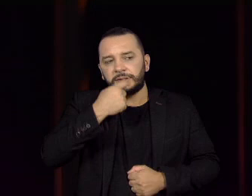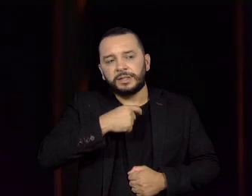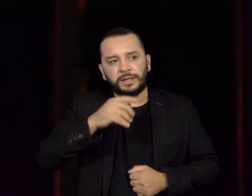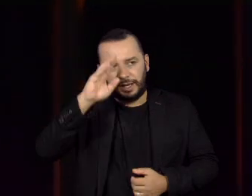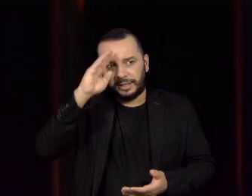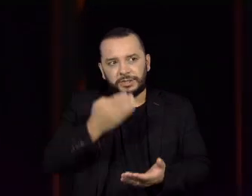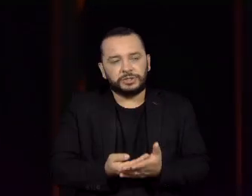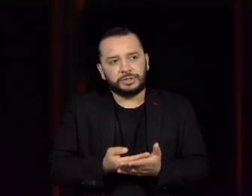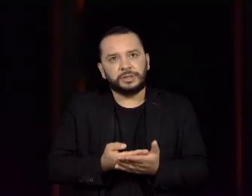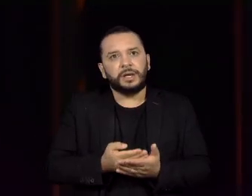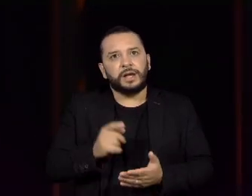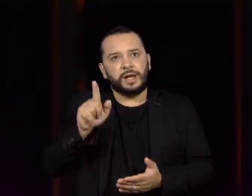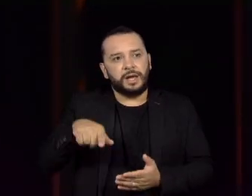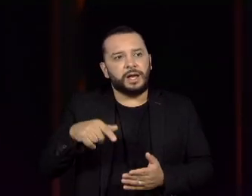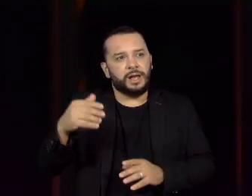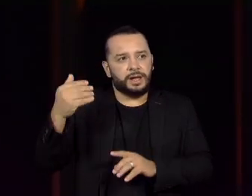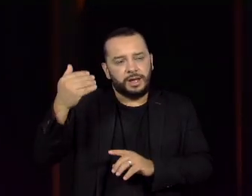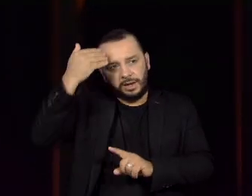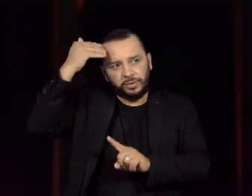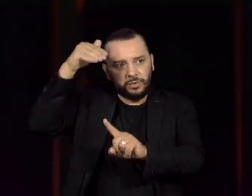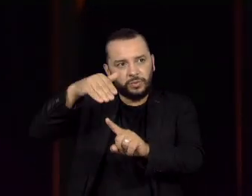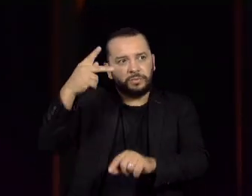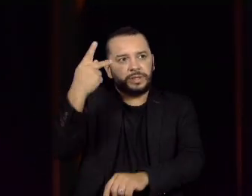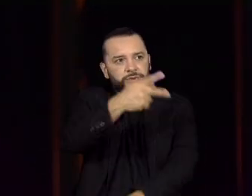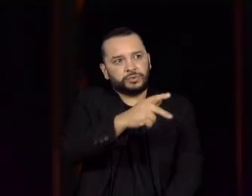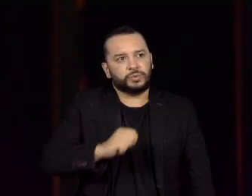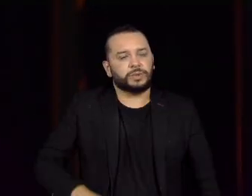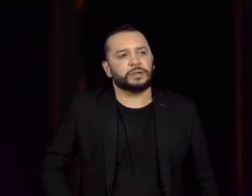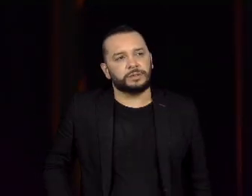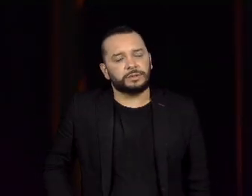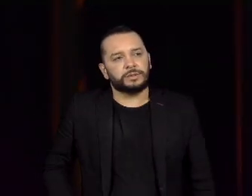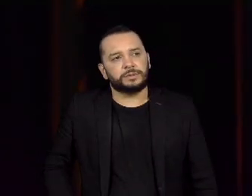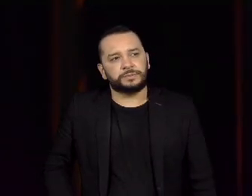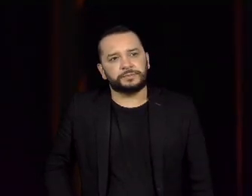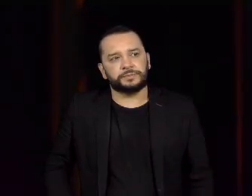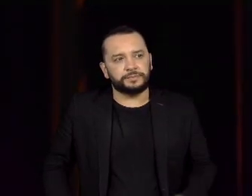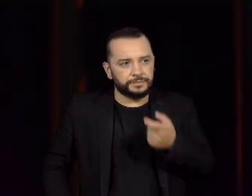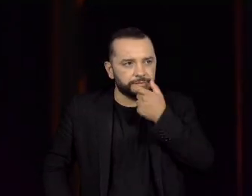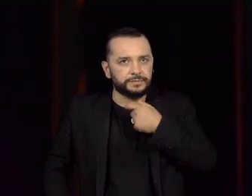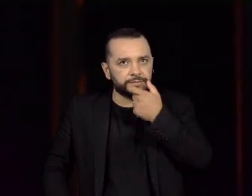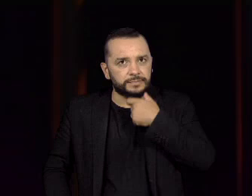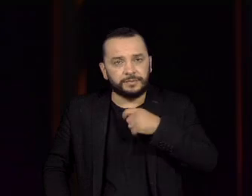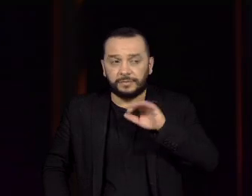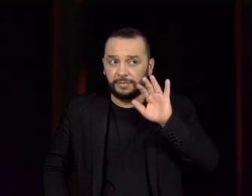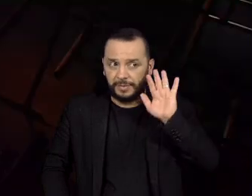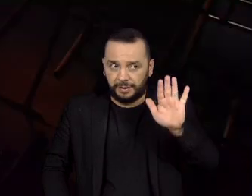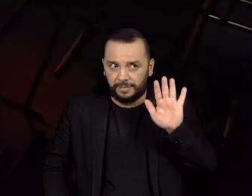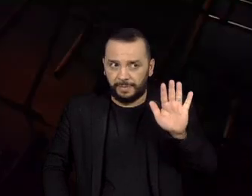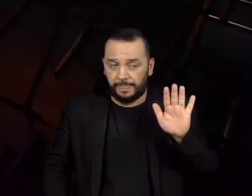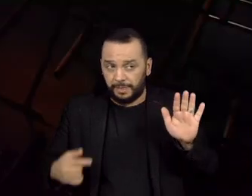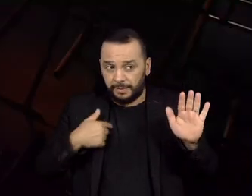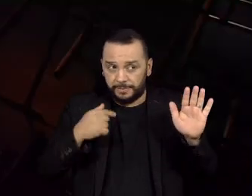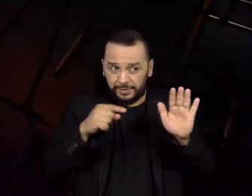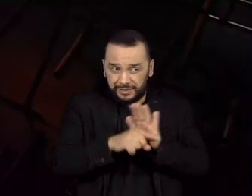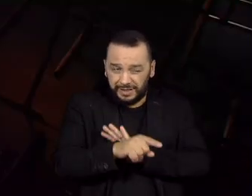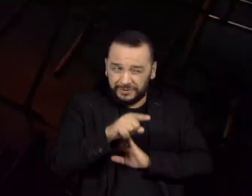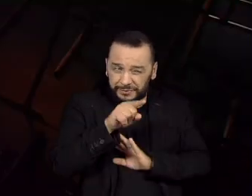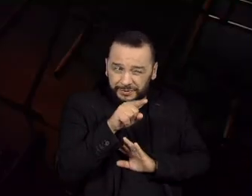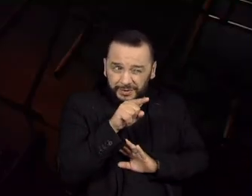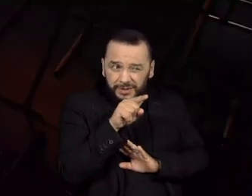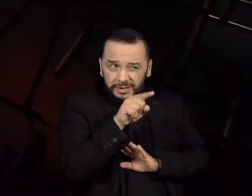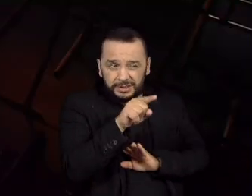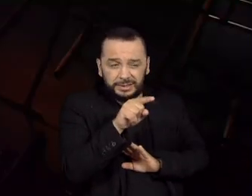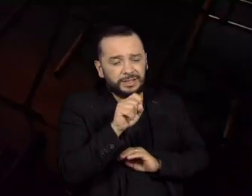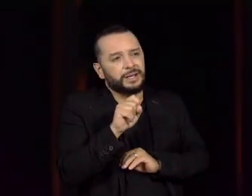por responsabilidade sua? Aí eu quero formular assim, qual